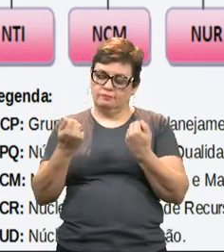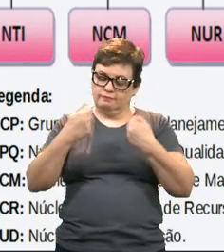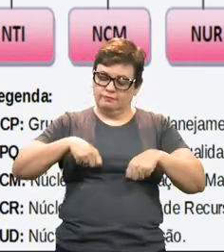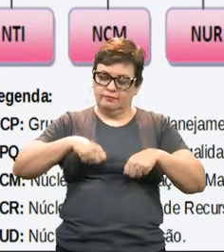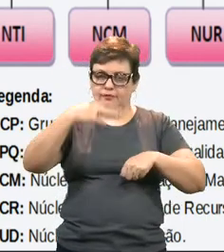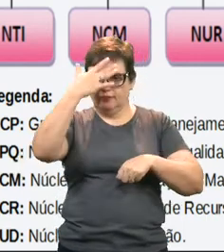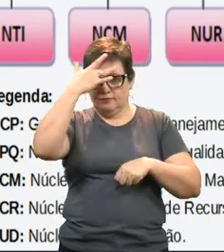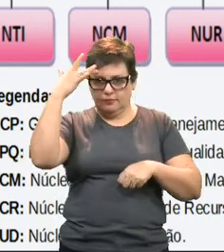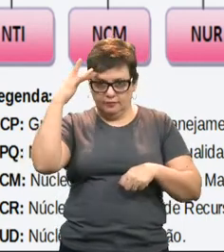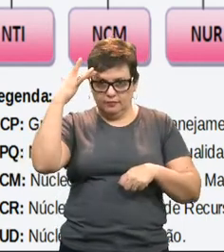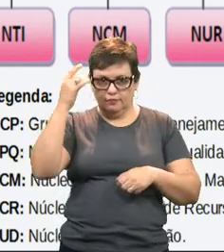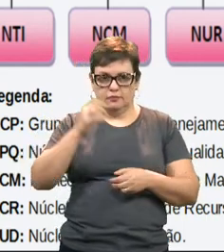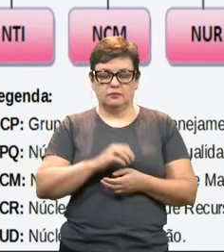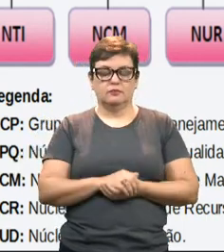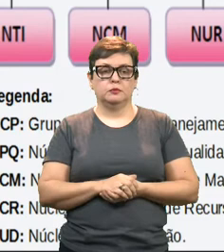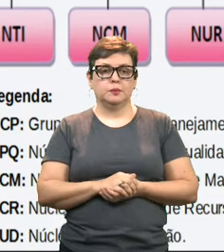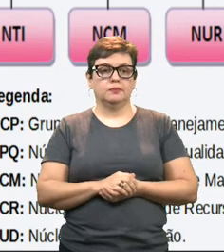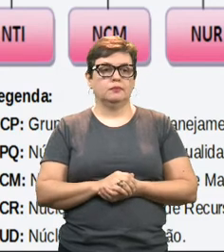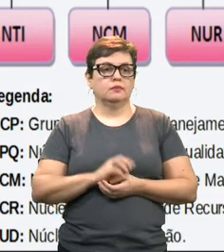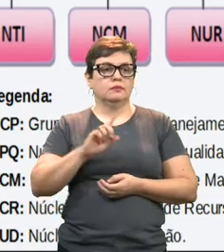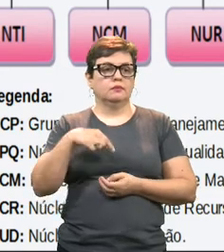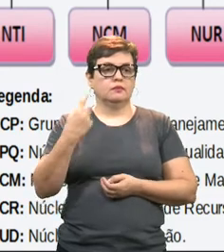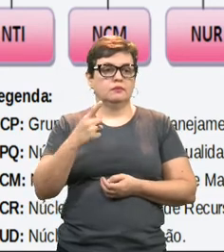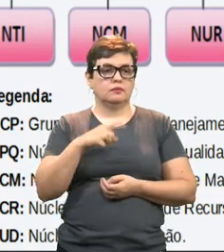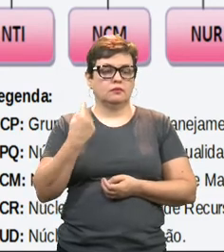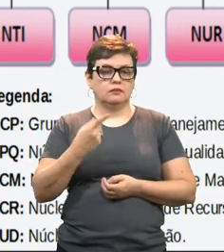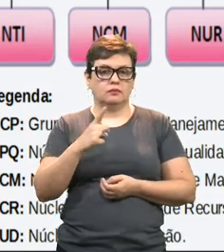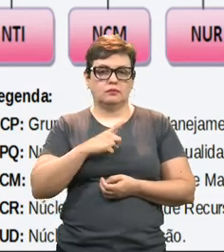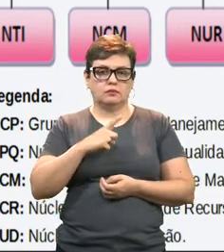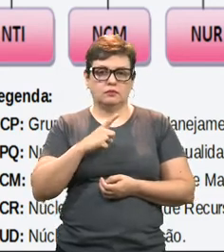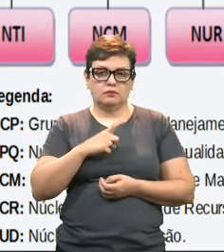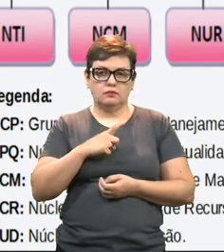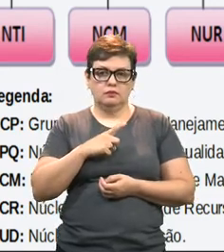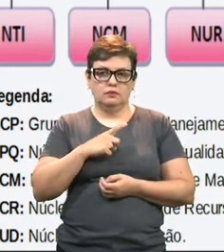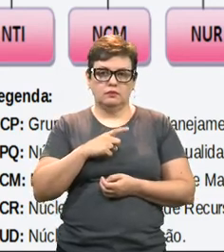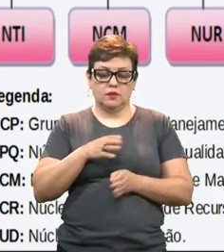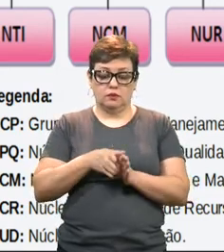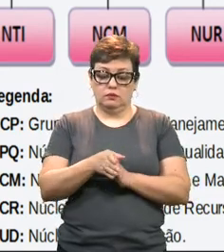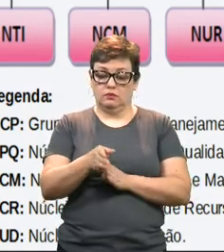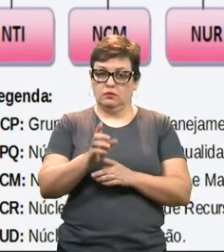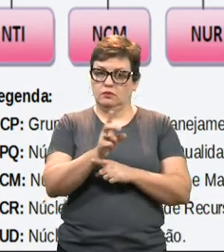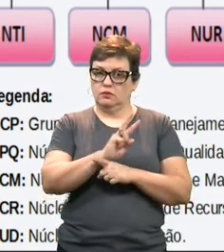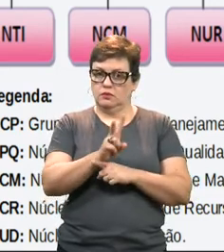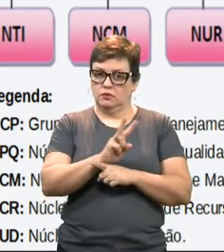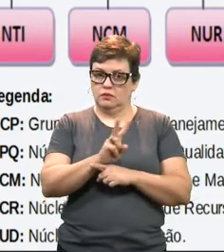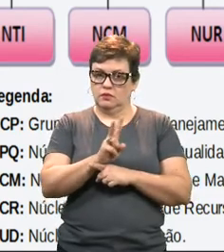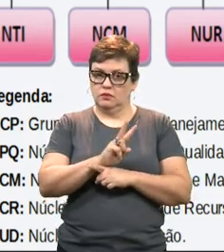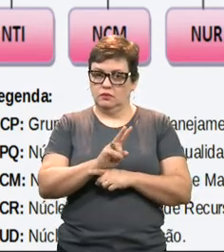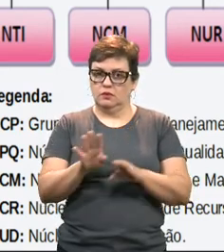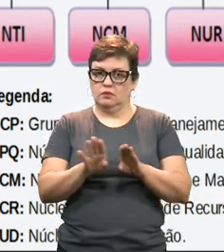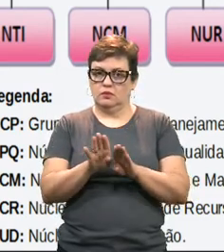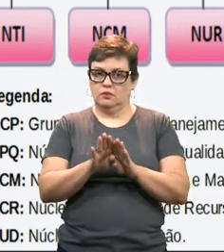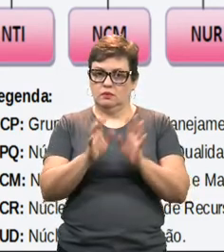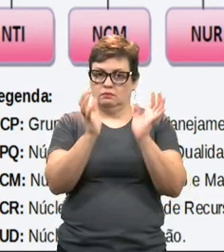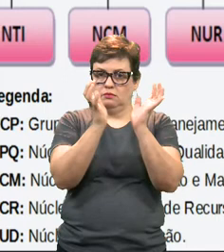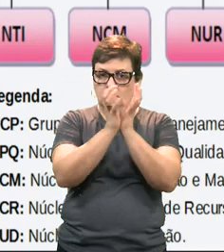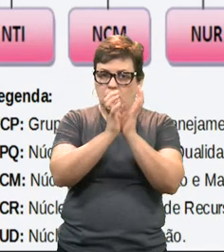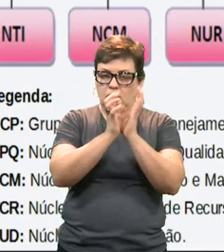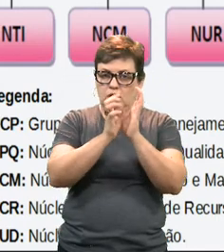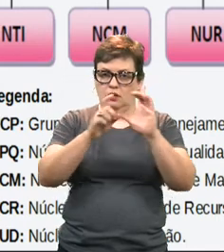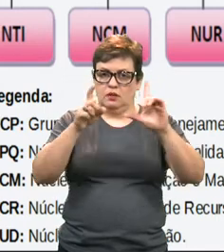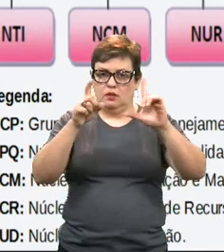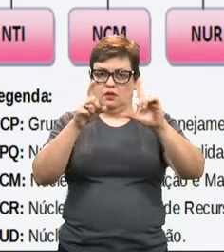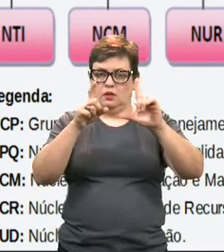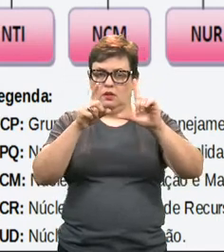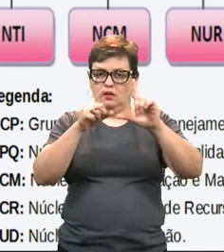capacitação. Depois, nós temos um conselho fiscal, e nós temos um núcleo de logística,